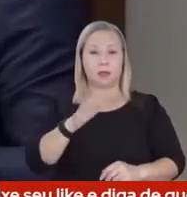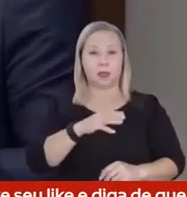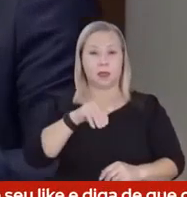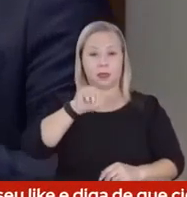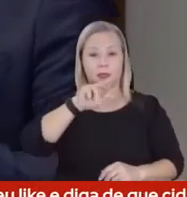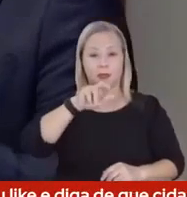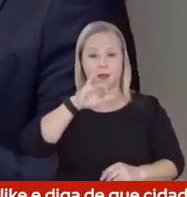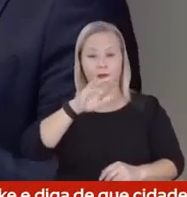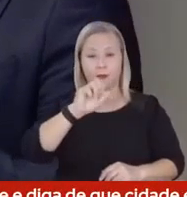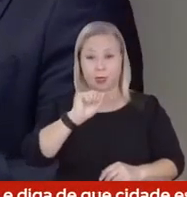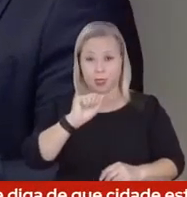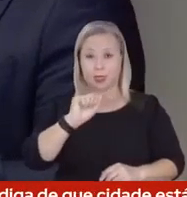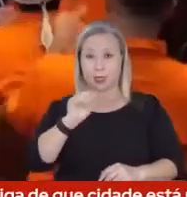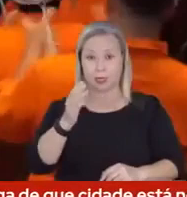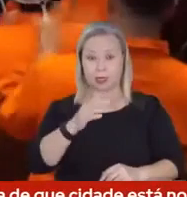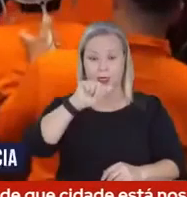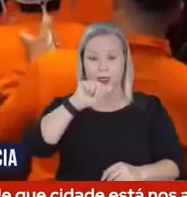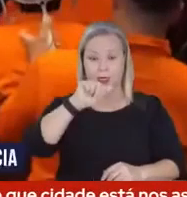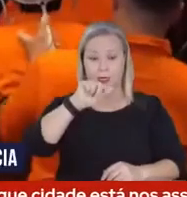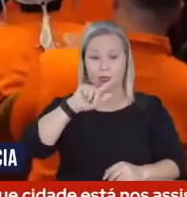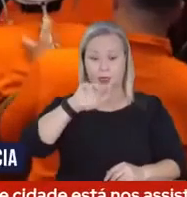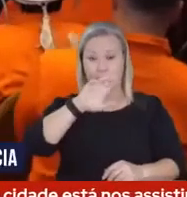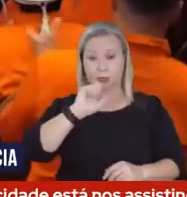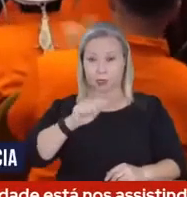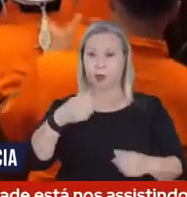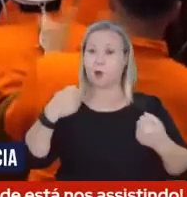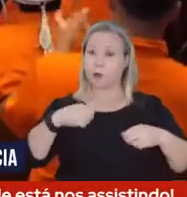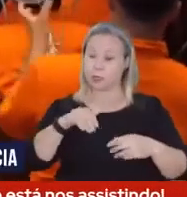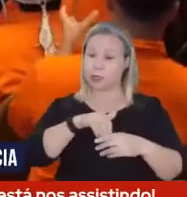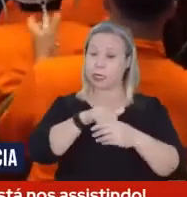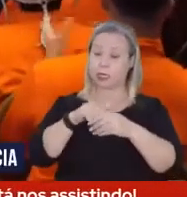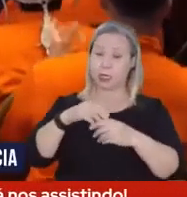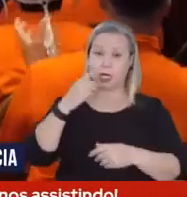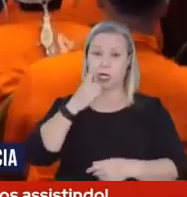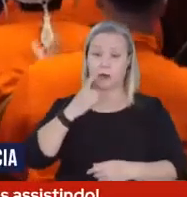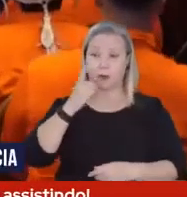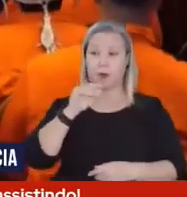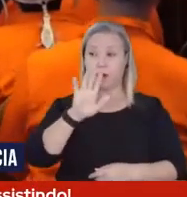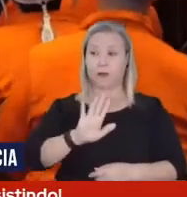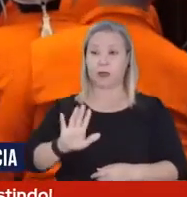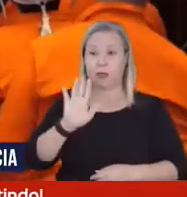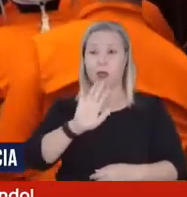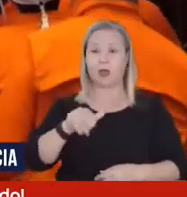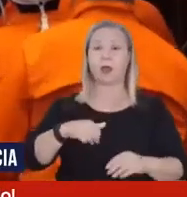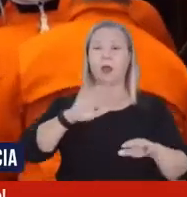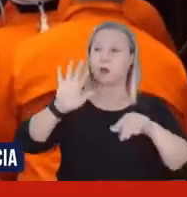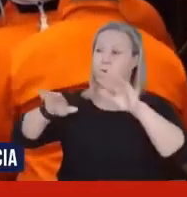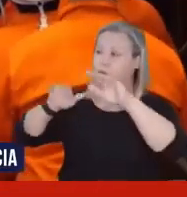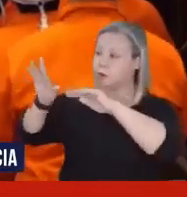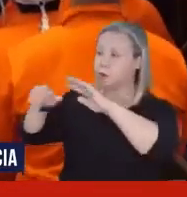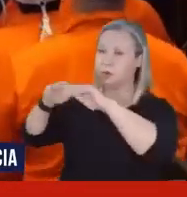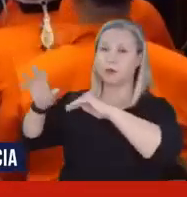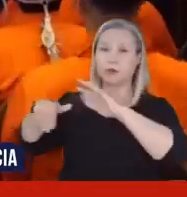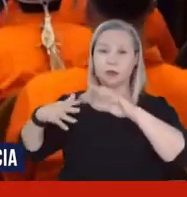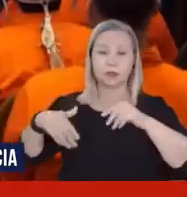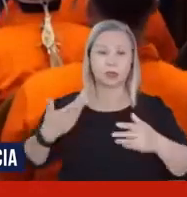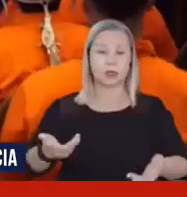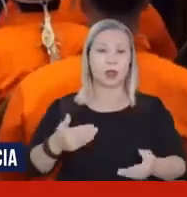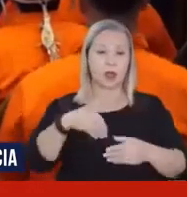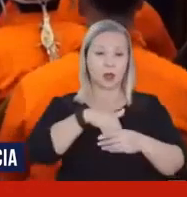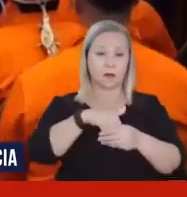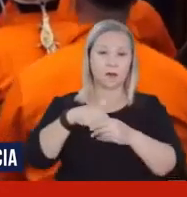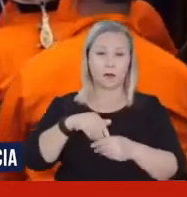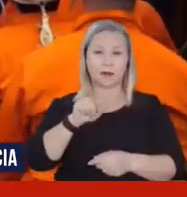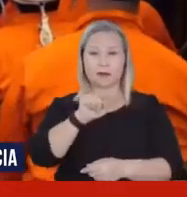Zé Maria Rangel, deputado federal. Eu vou atrás de voto em outro lugar. Mas esse cara aqui faz um trabalho incrível, né,